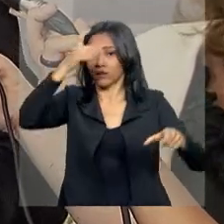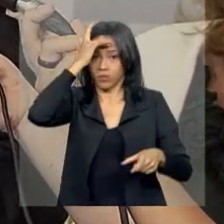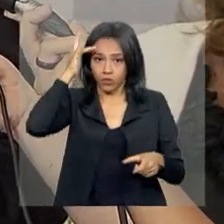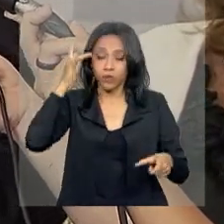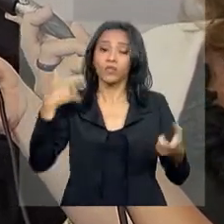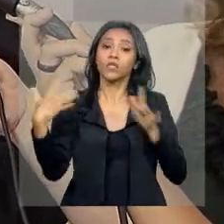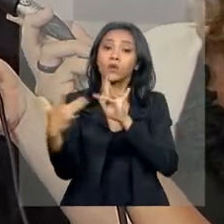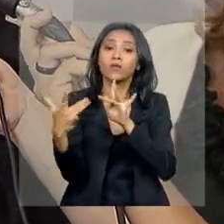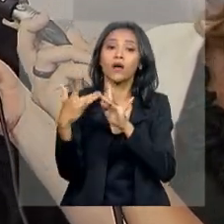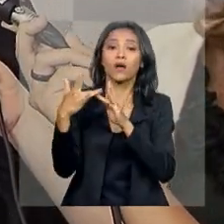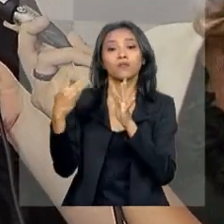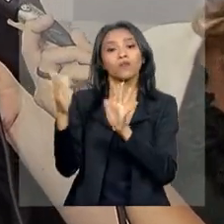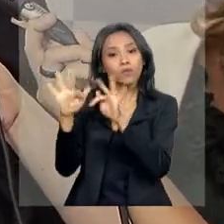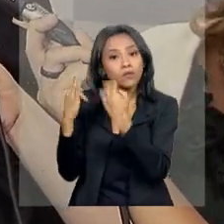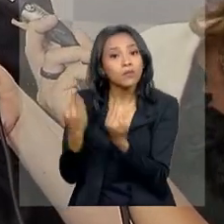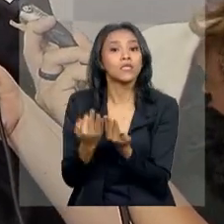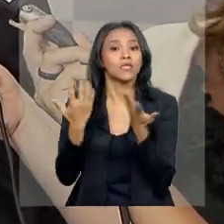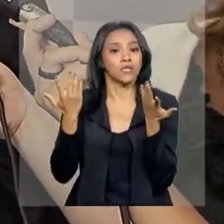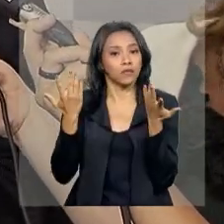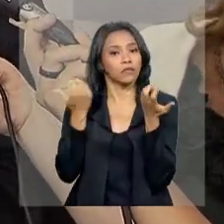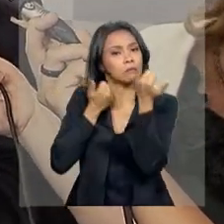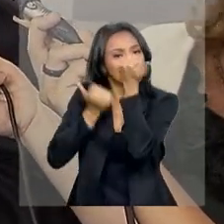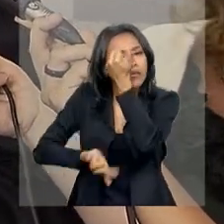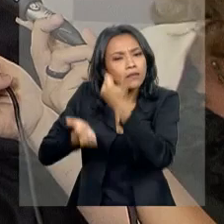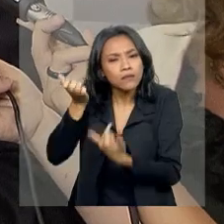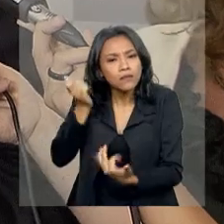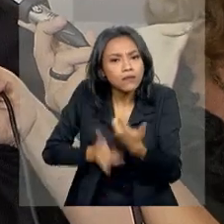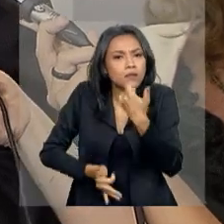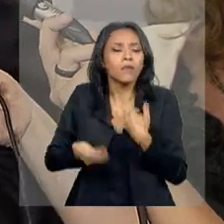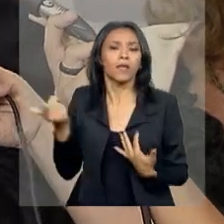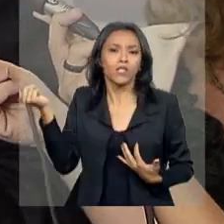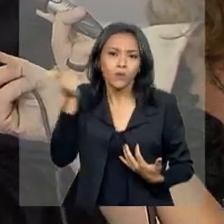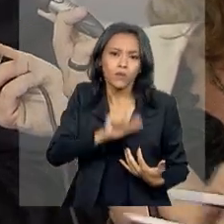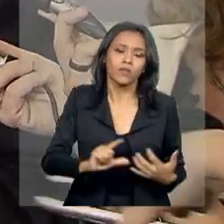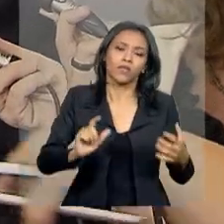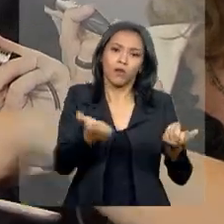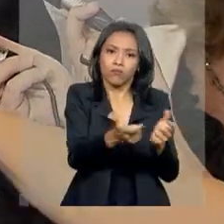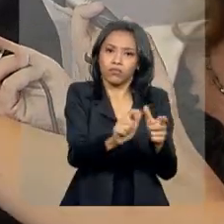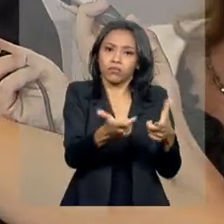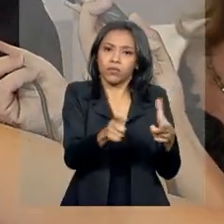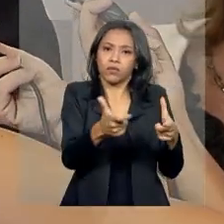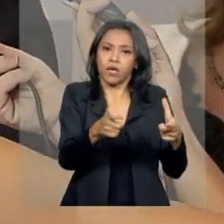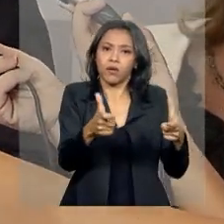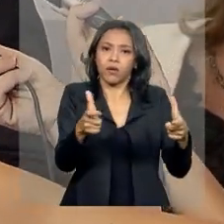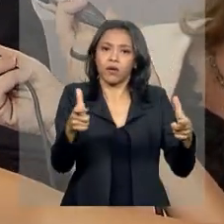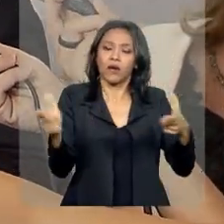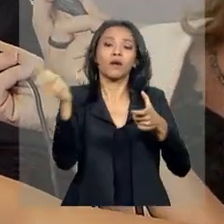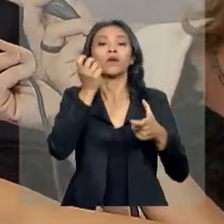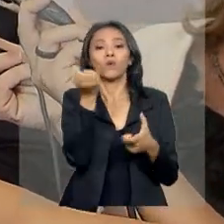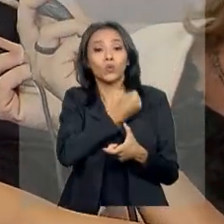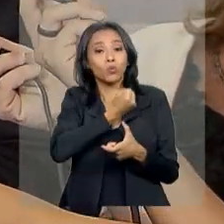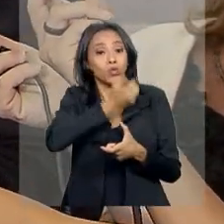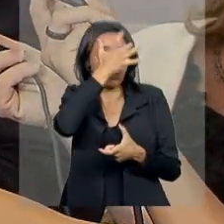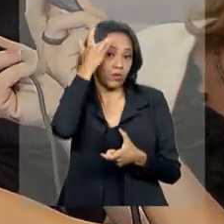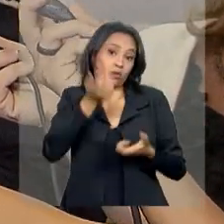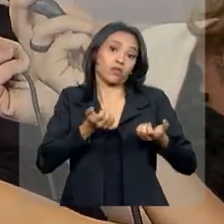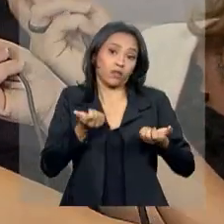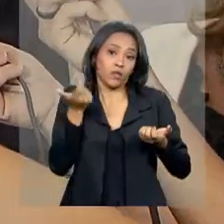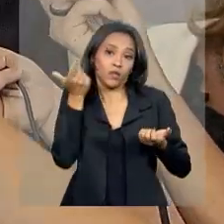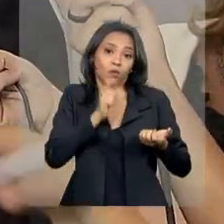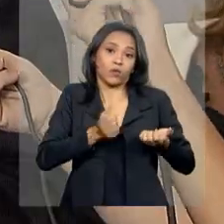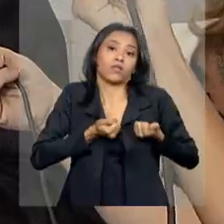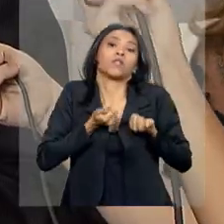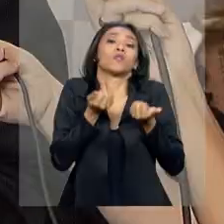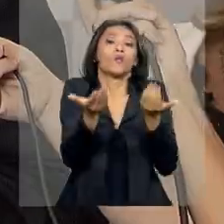as famílias, para que a gente possa cada vez mais aumentar tanto o número de doadores quanto o número de transplantes e poder